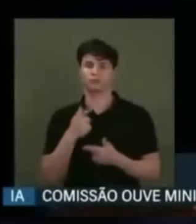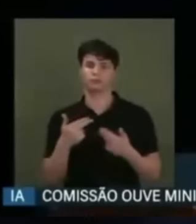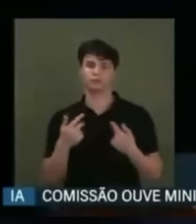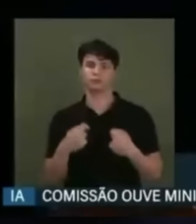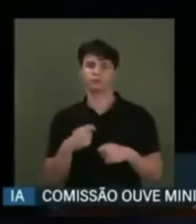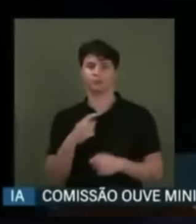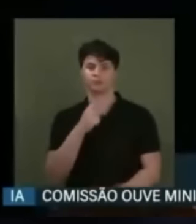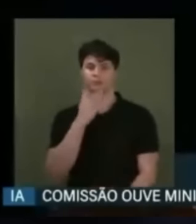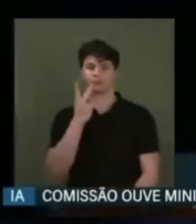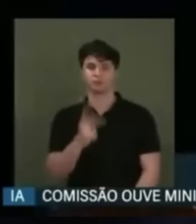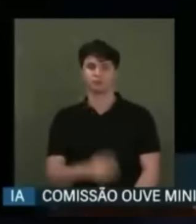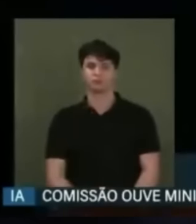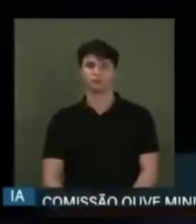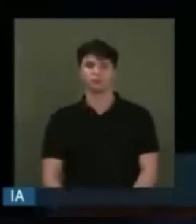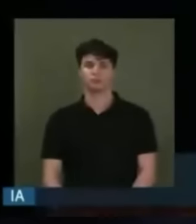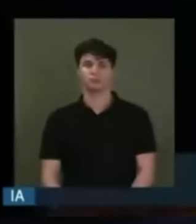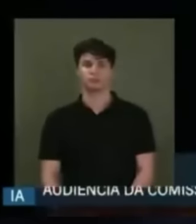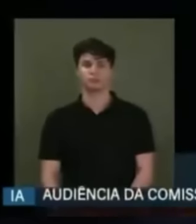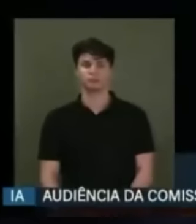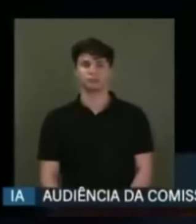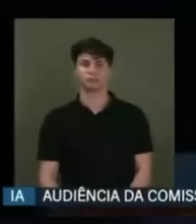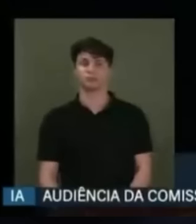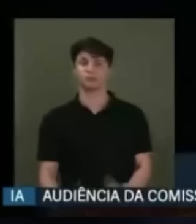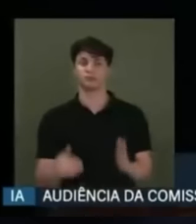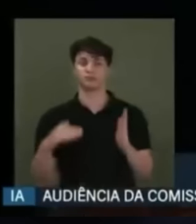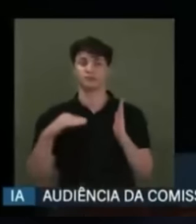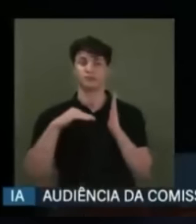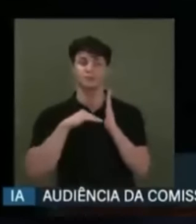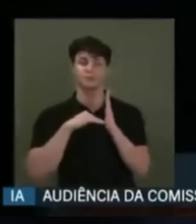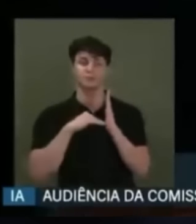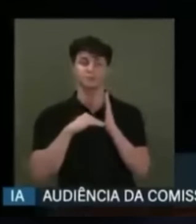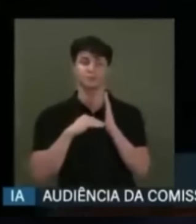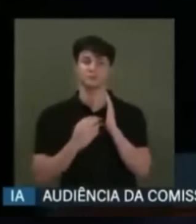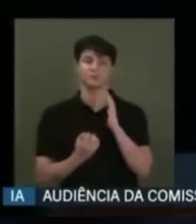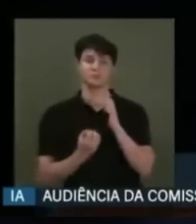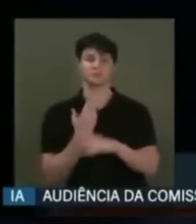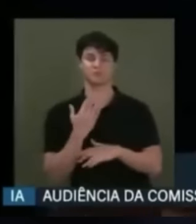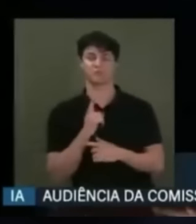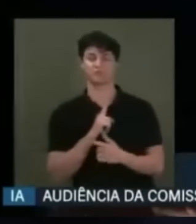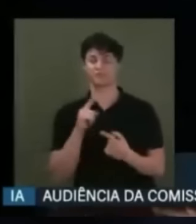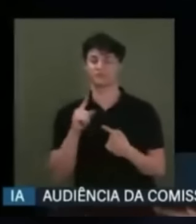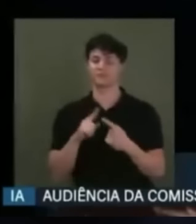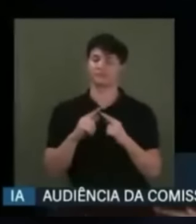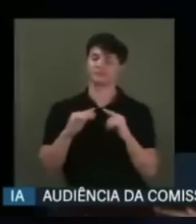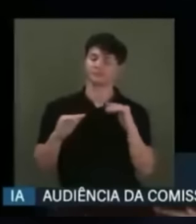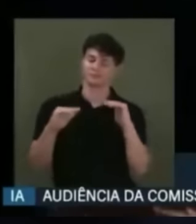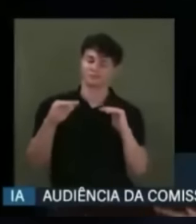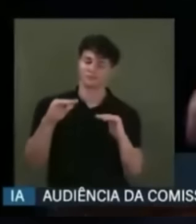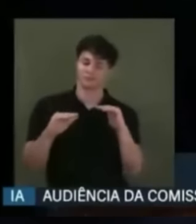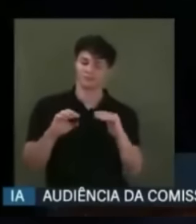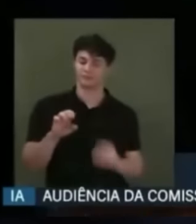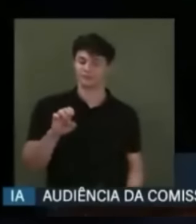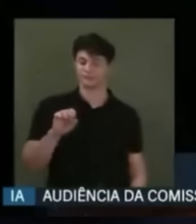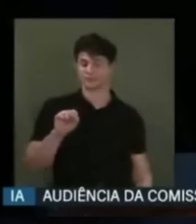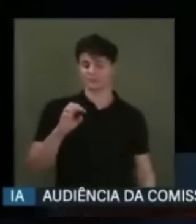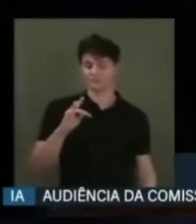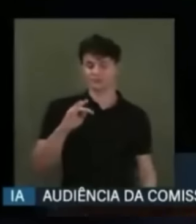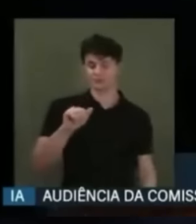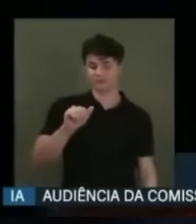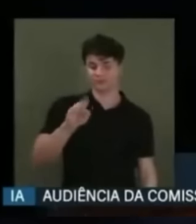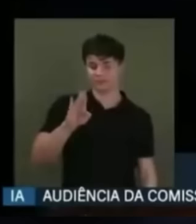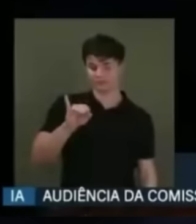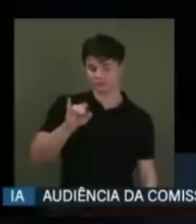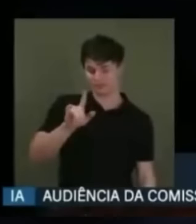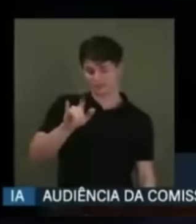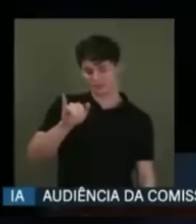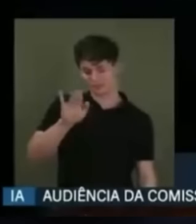dito. O Senado foi criar para dar estabilidade no país, para ir atrás daqueles